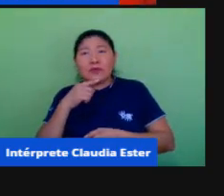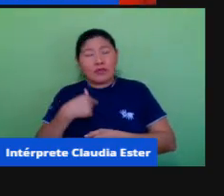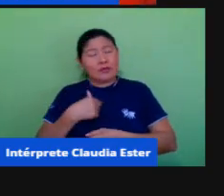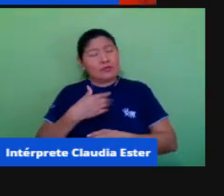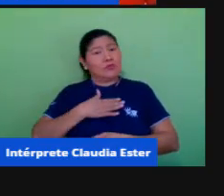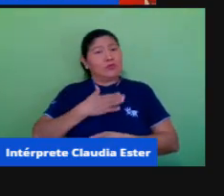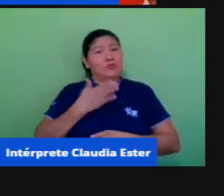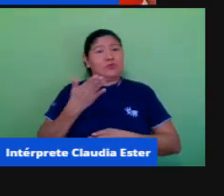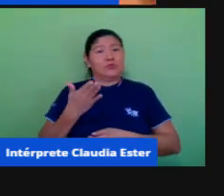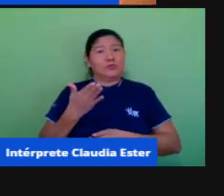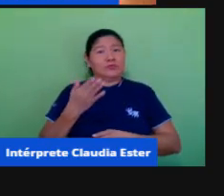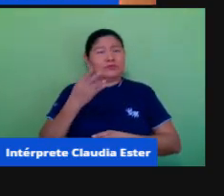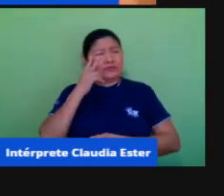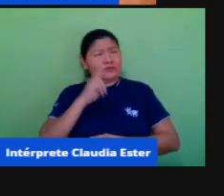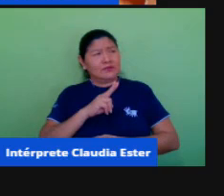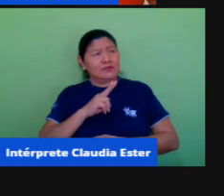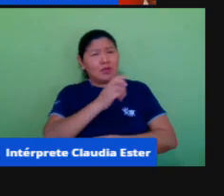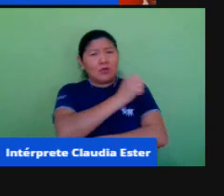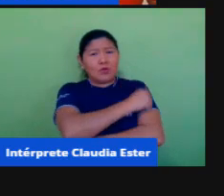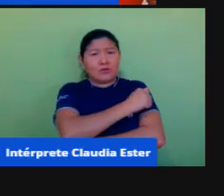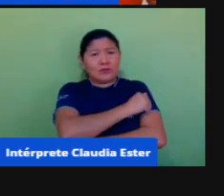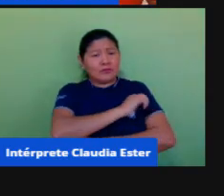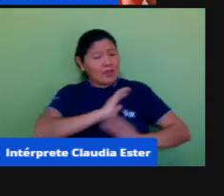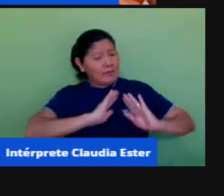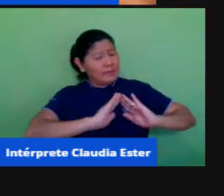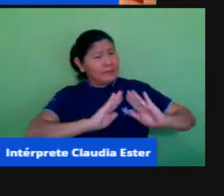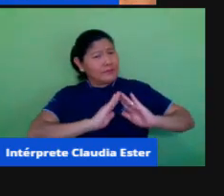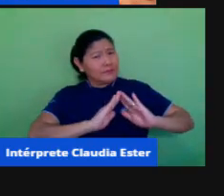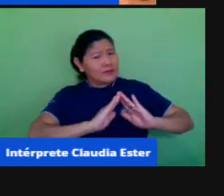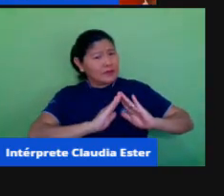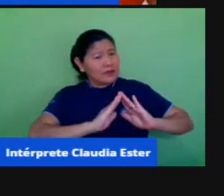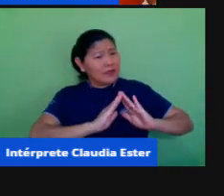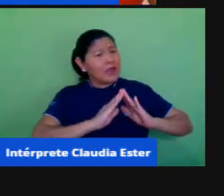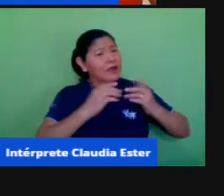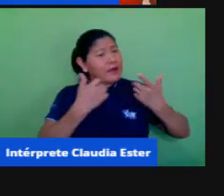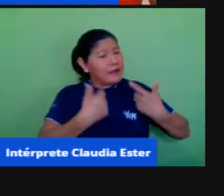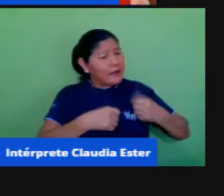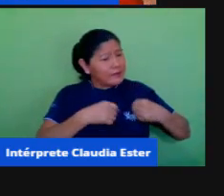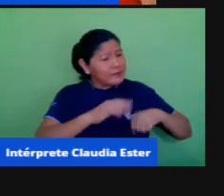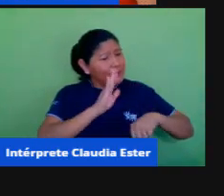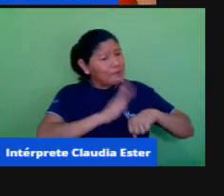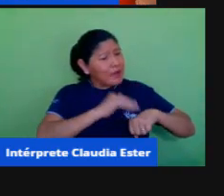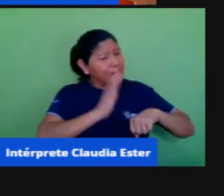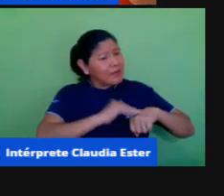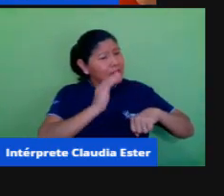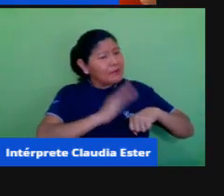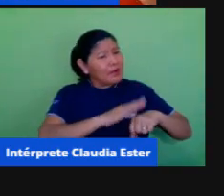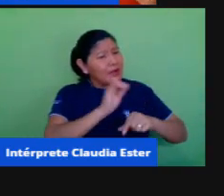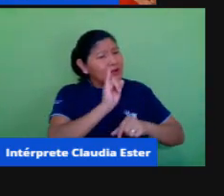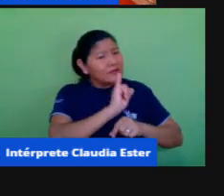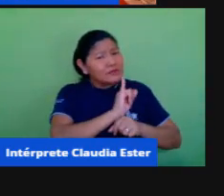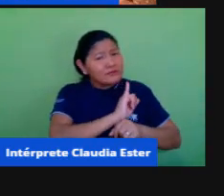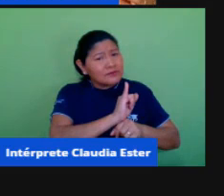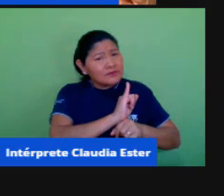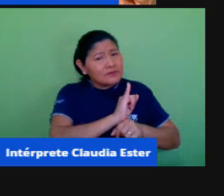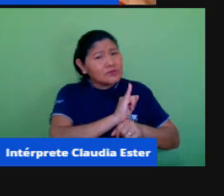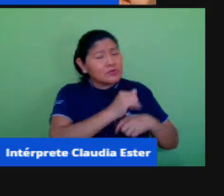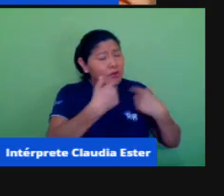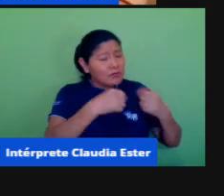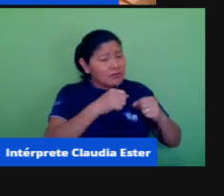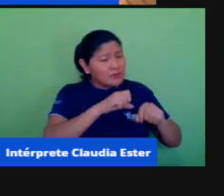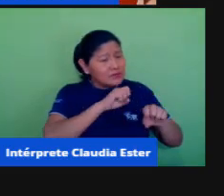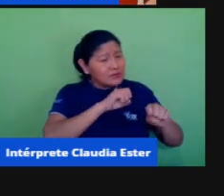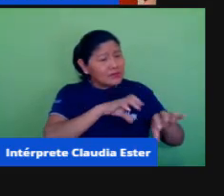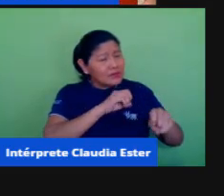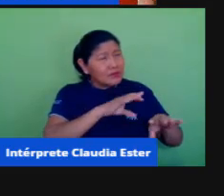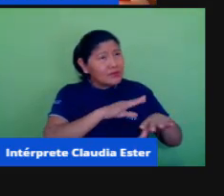Surpreendentemente, os alunos começaram a me pedir mais vídeos, né? Mais videoaulas, porque dentro da videoaula, o